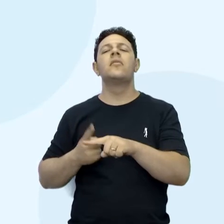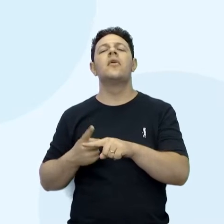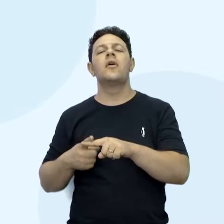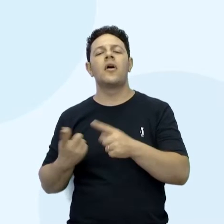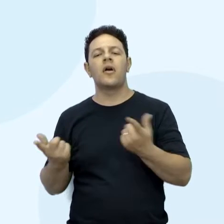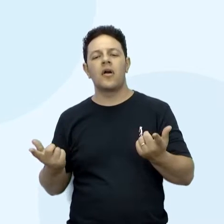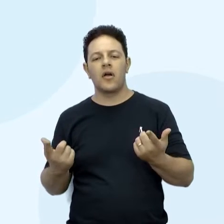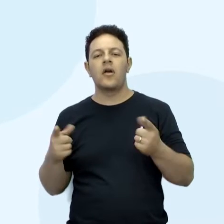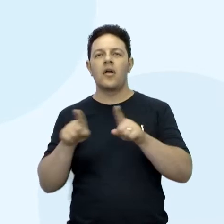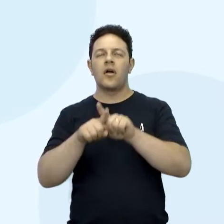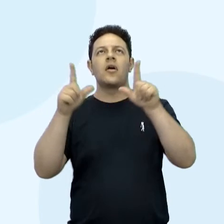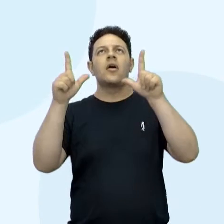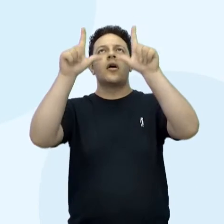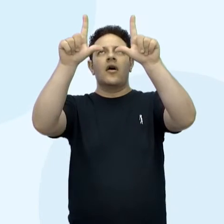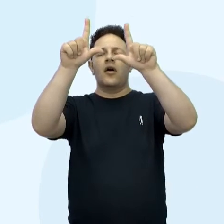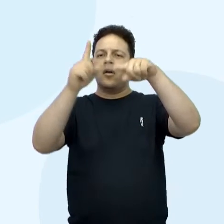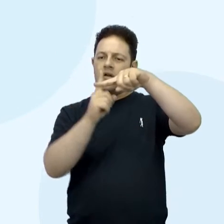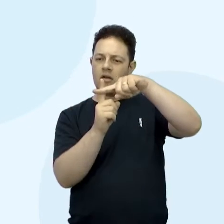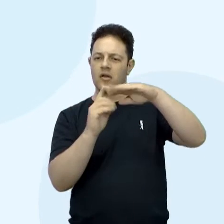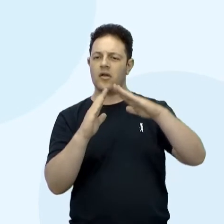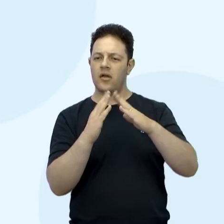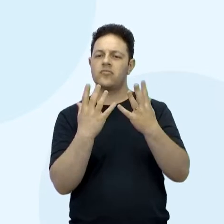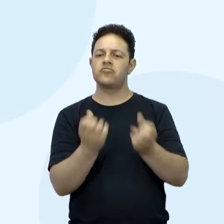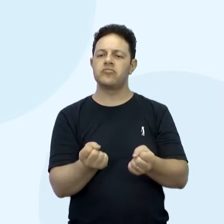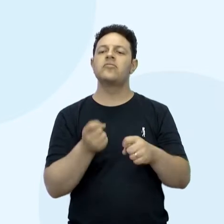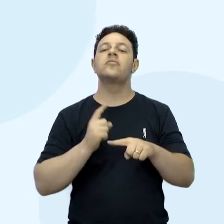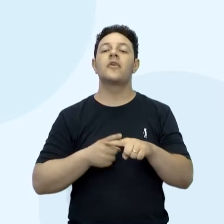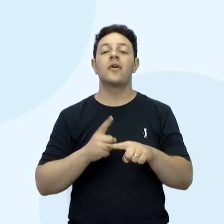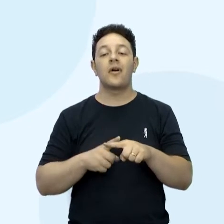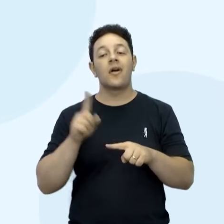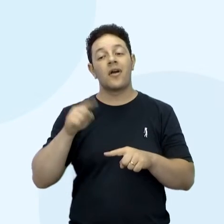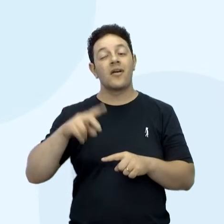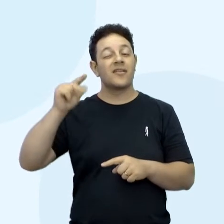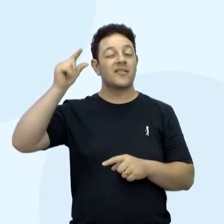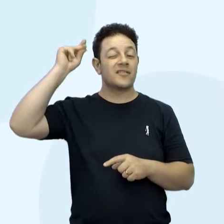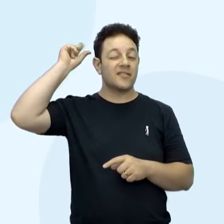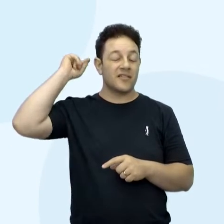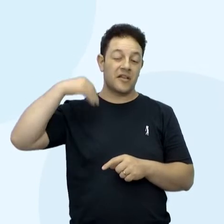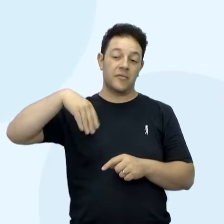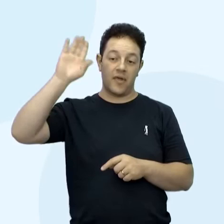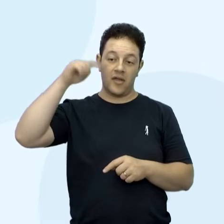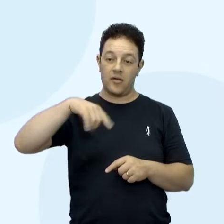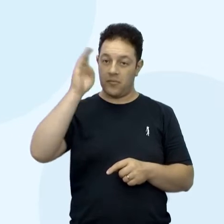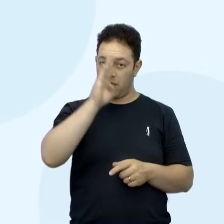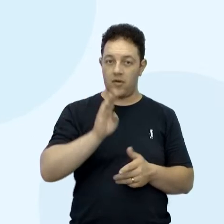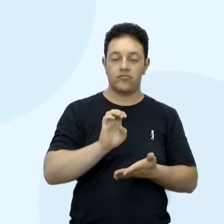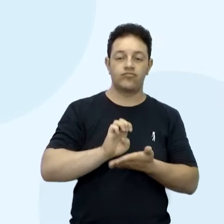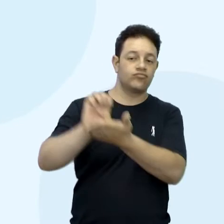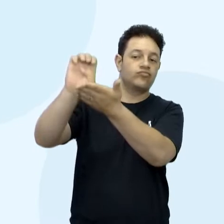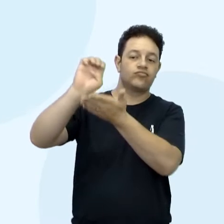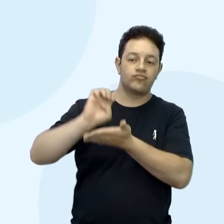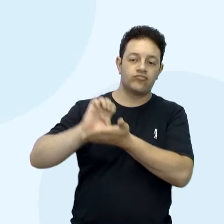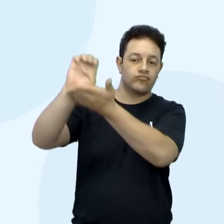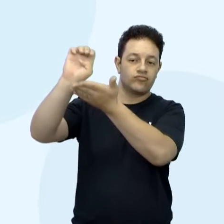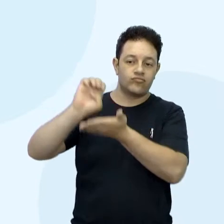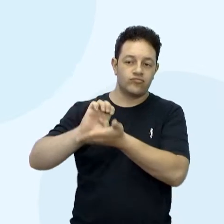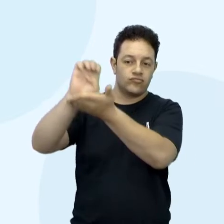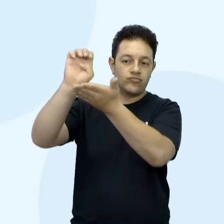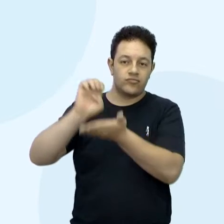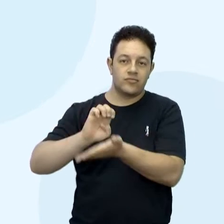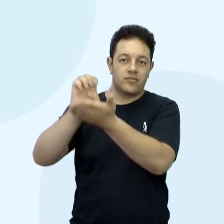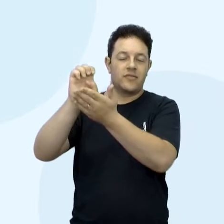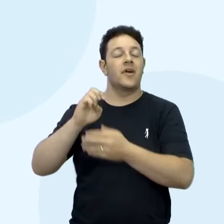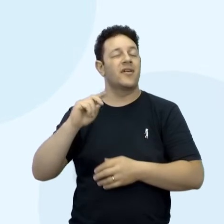lá na fachada da igreja? Porque esses eram os produtos mais exportados do Brasil lá naquela época,